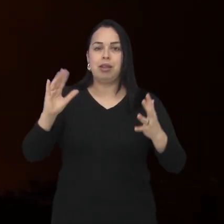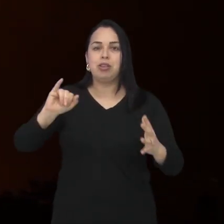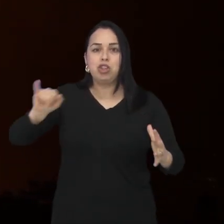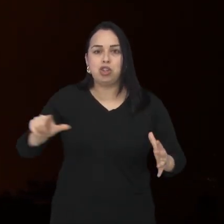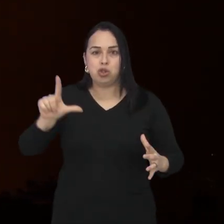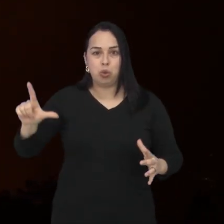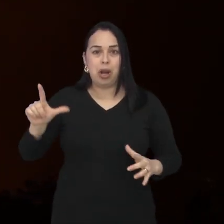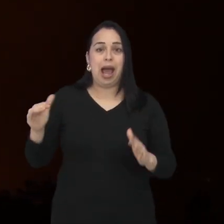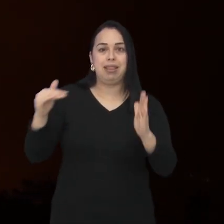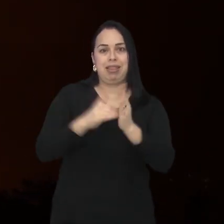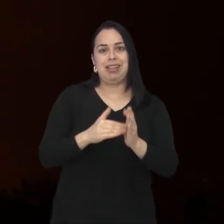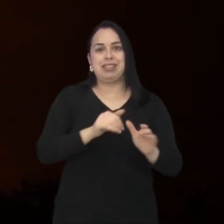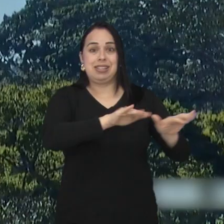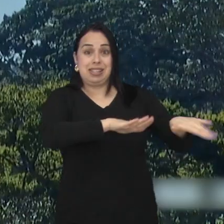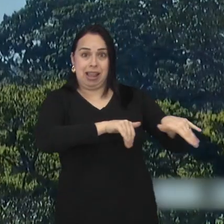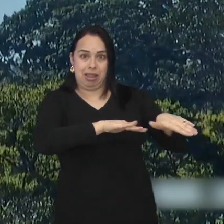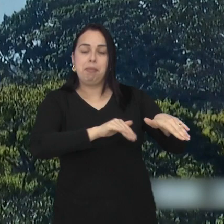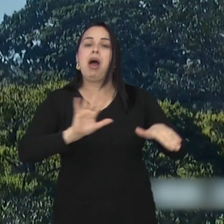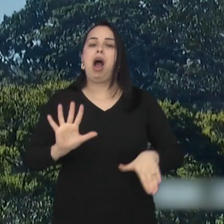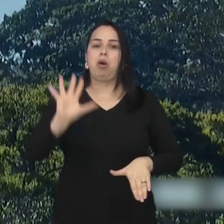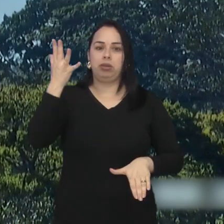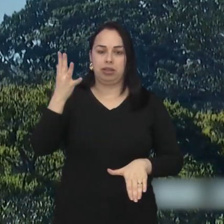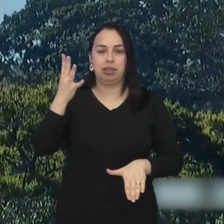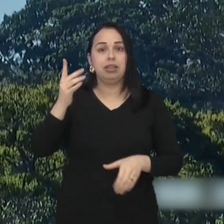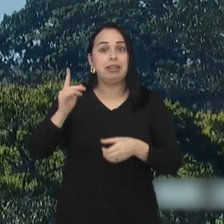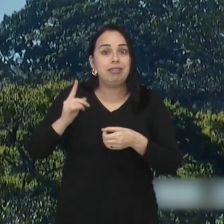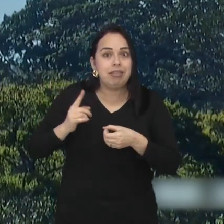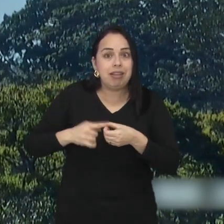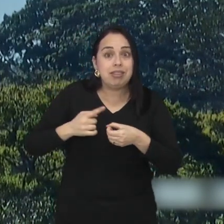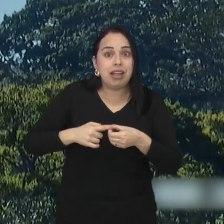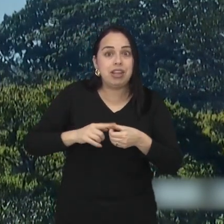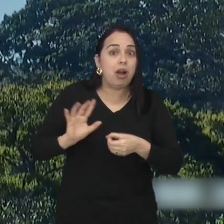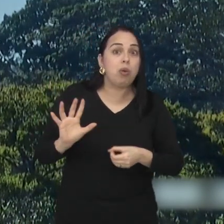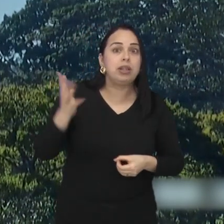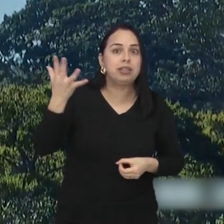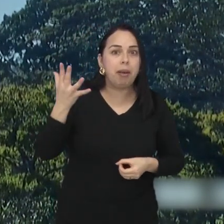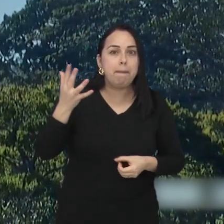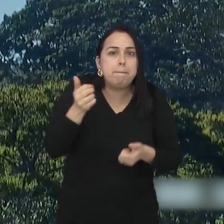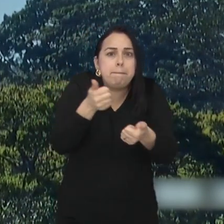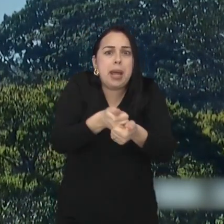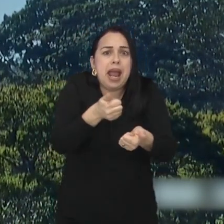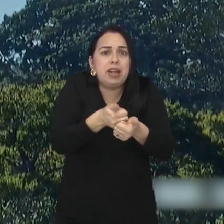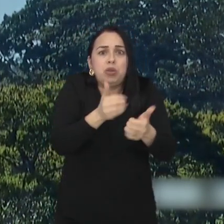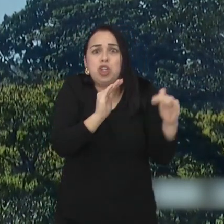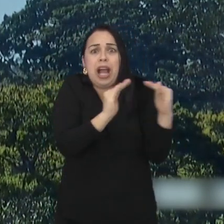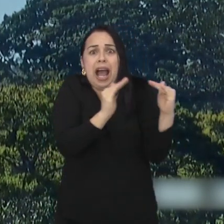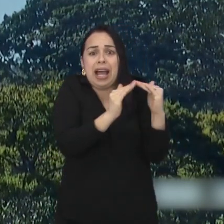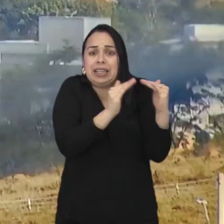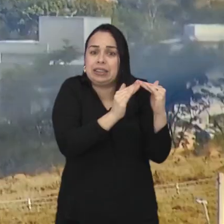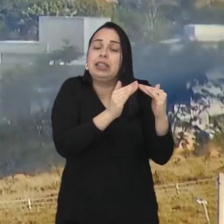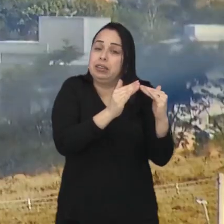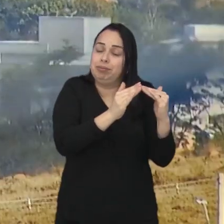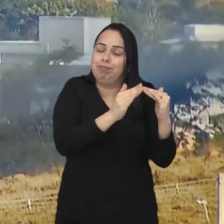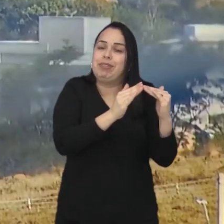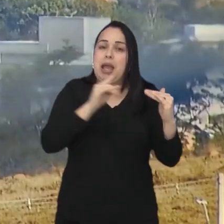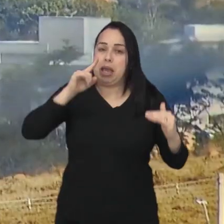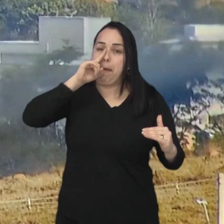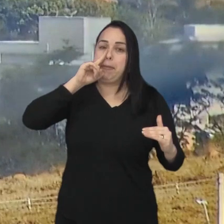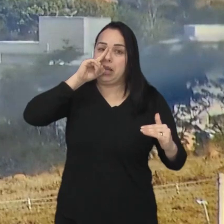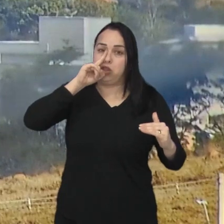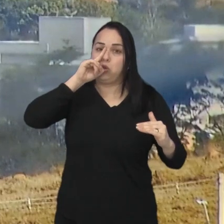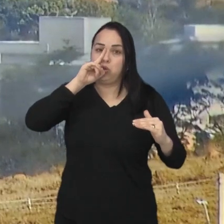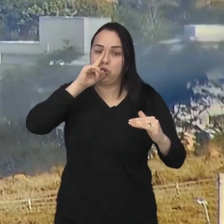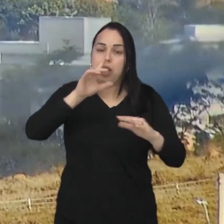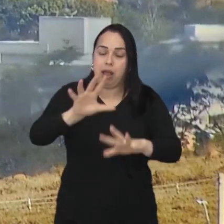é de julho a setembro. Em uma cidade, elas geralmente acontecem próximo às pessoas, o que é ainda